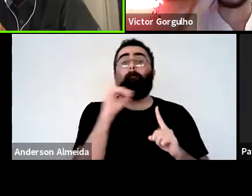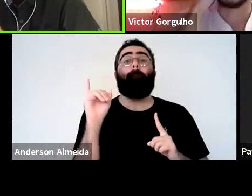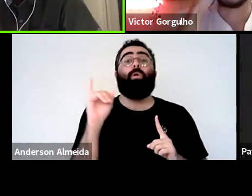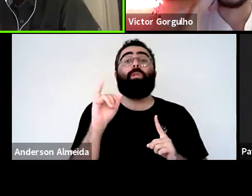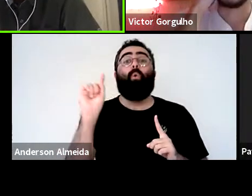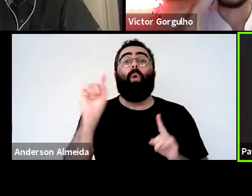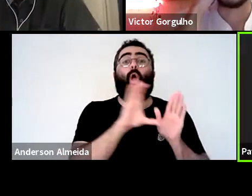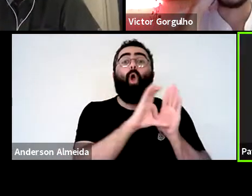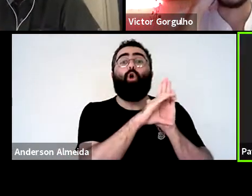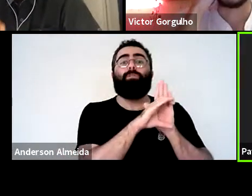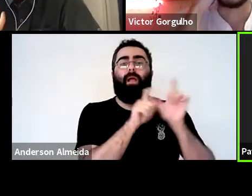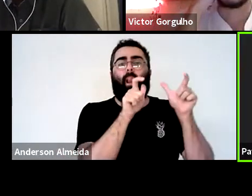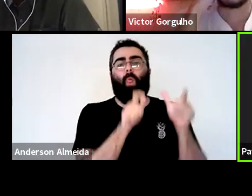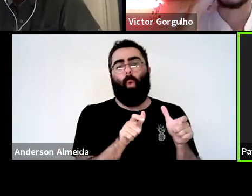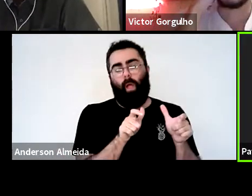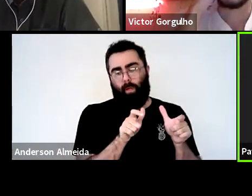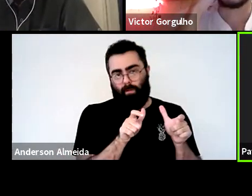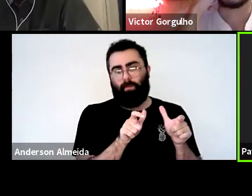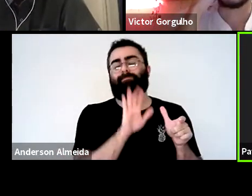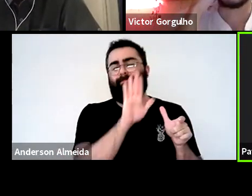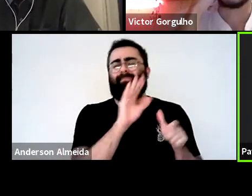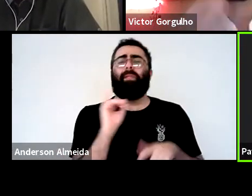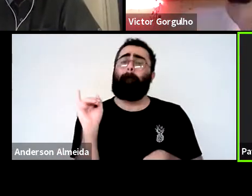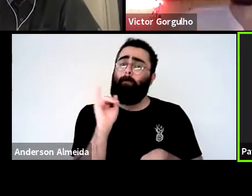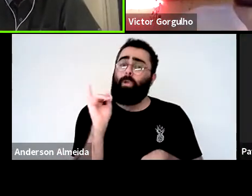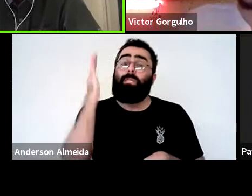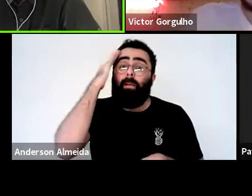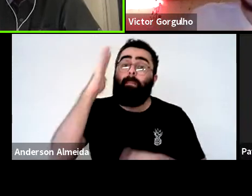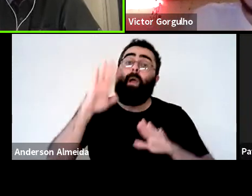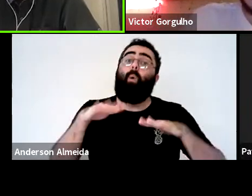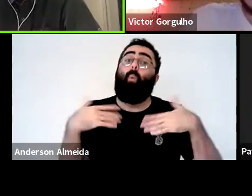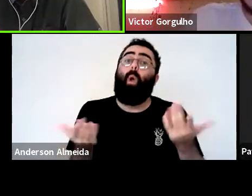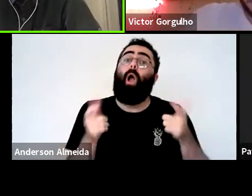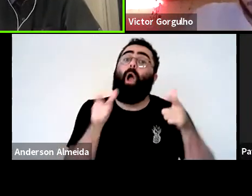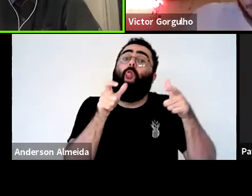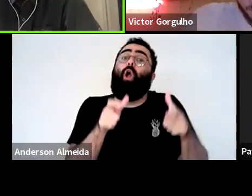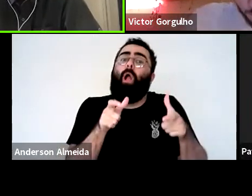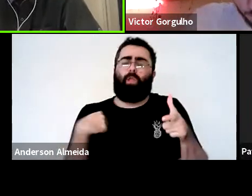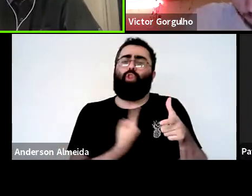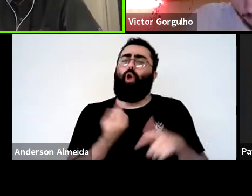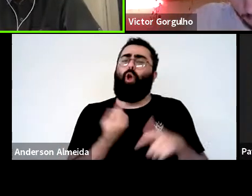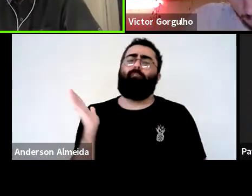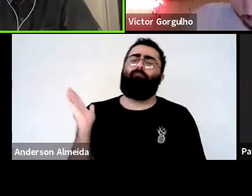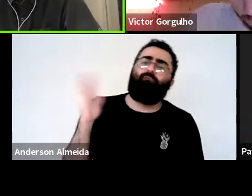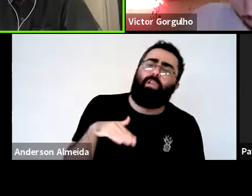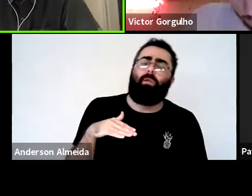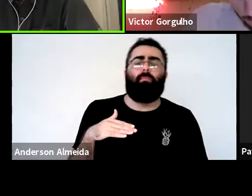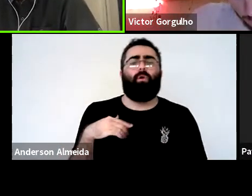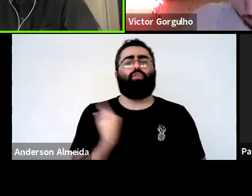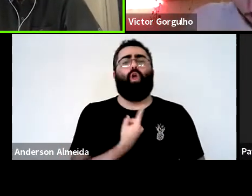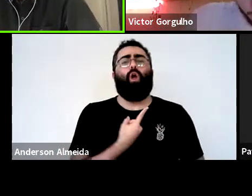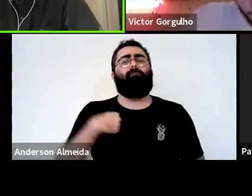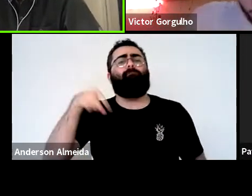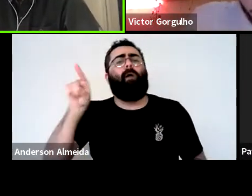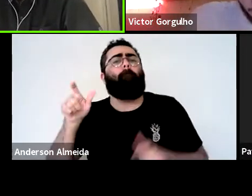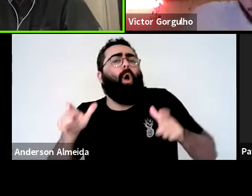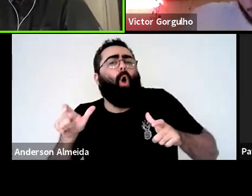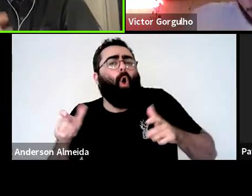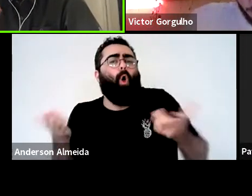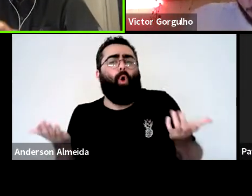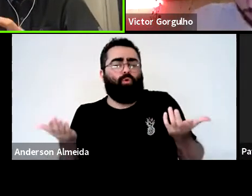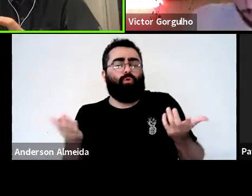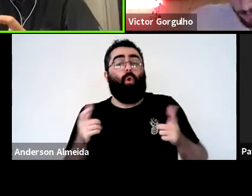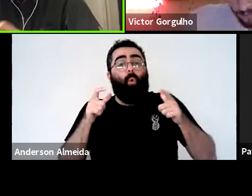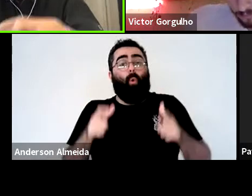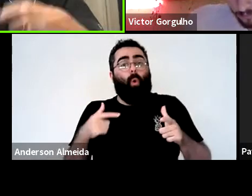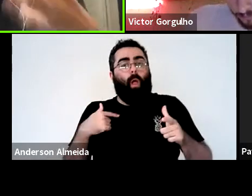uma coisa muito importante. Afirmar o lugar de onde nós viemos, o lugar onde nós estamos, o lugar que nos recebe, o